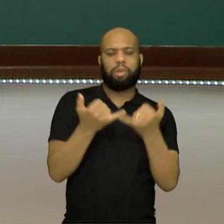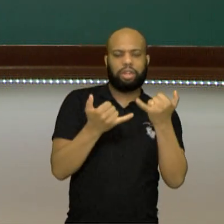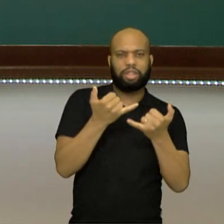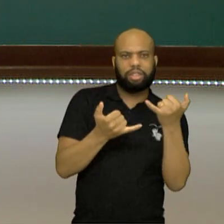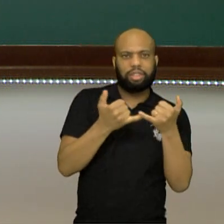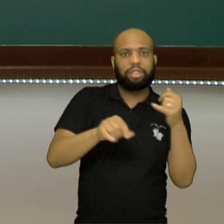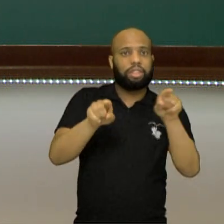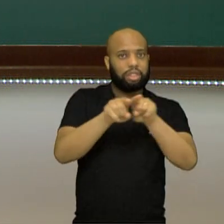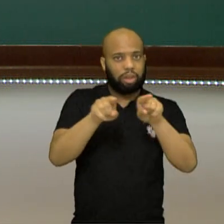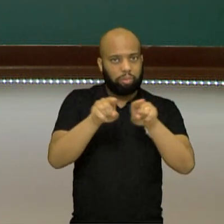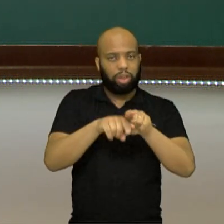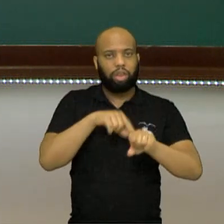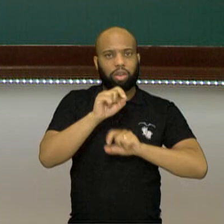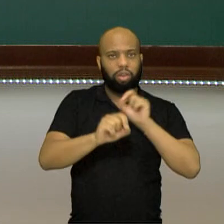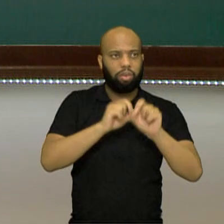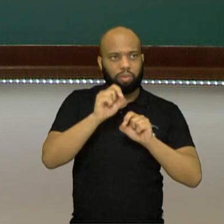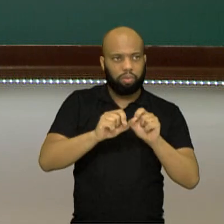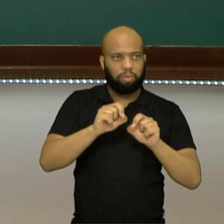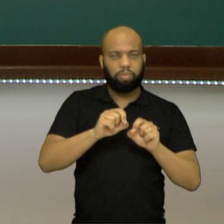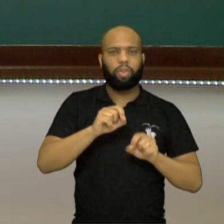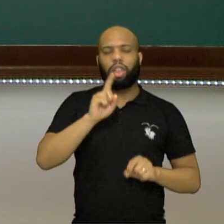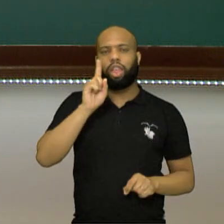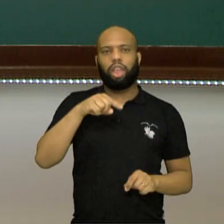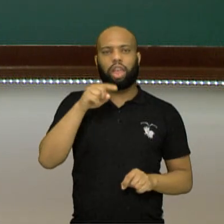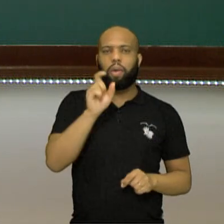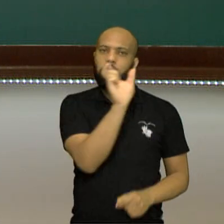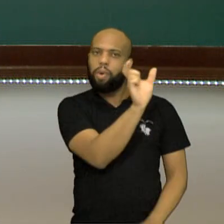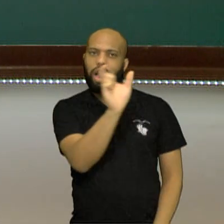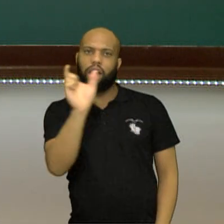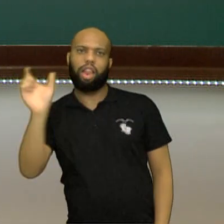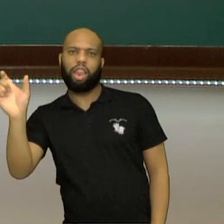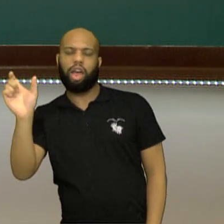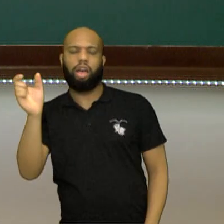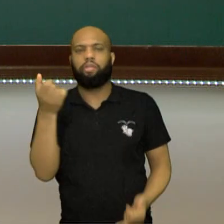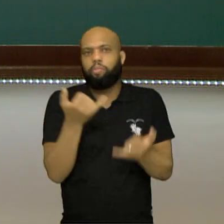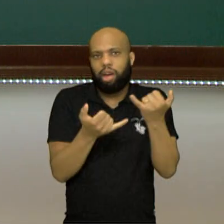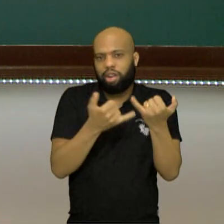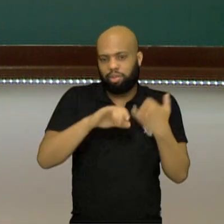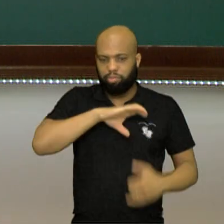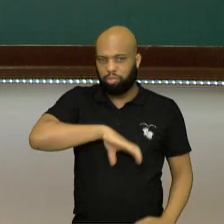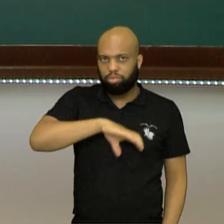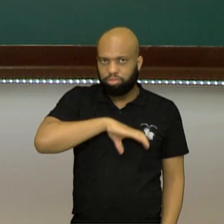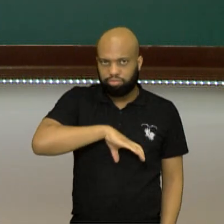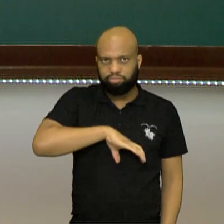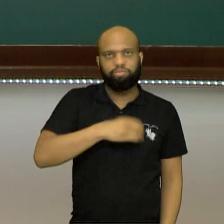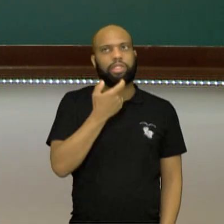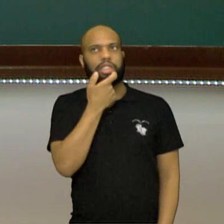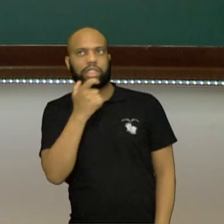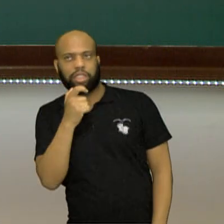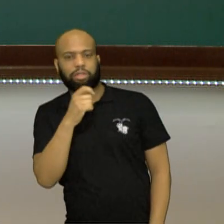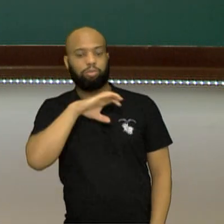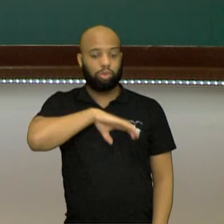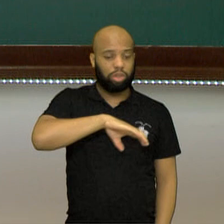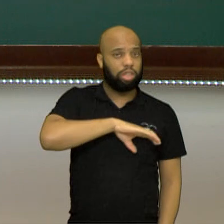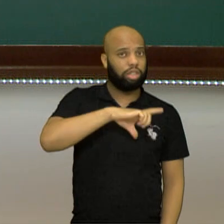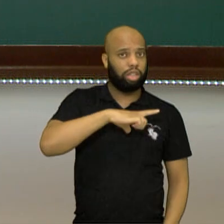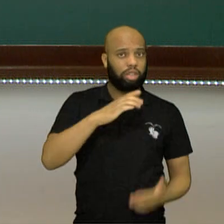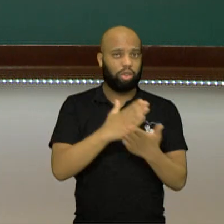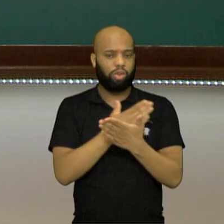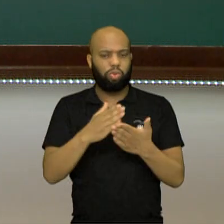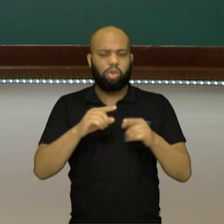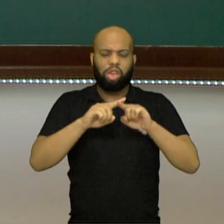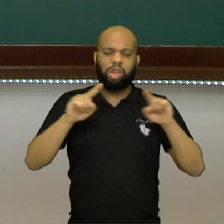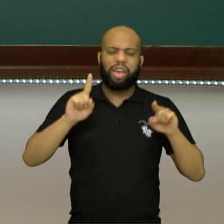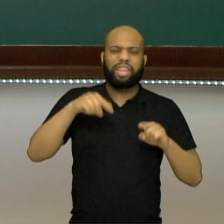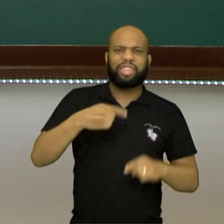são também chamadas de transparent words, de palavras transparentes, do inglês para o português, se são duas línguas